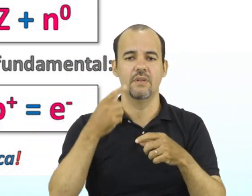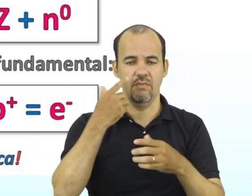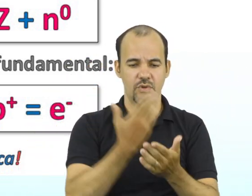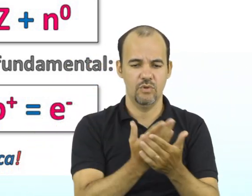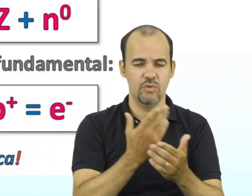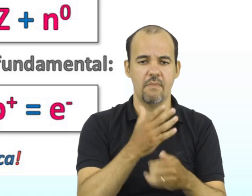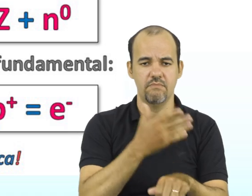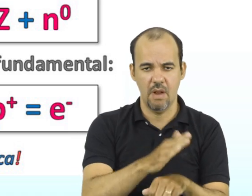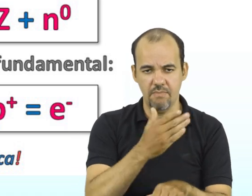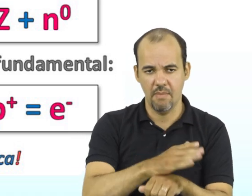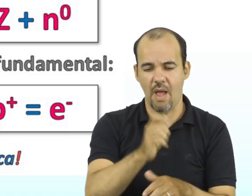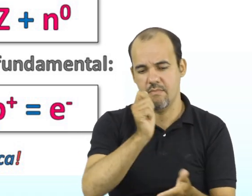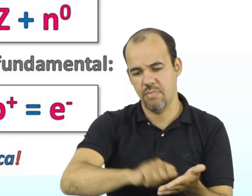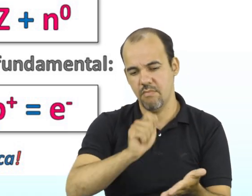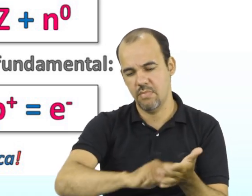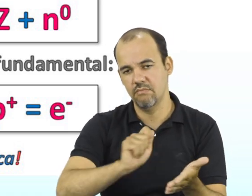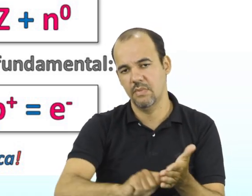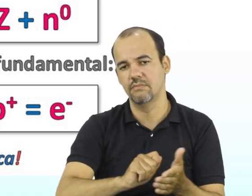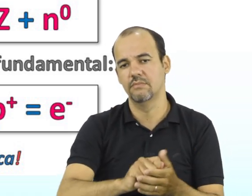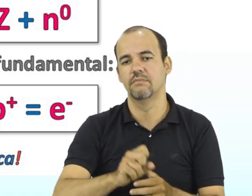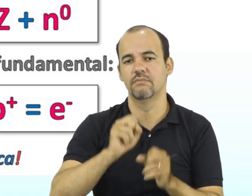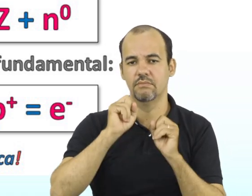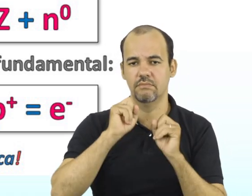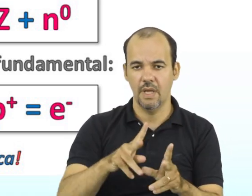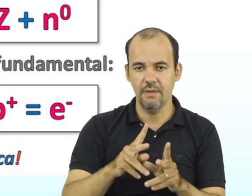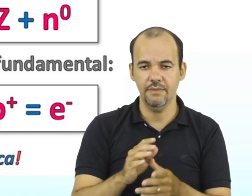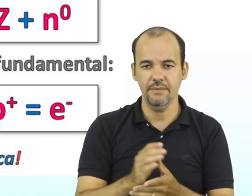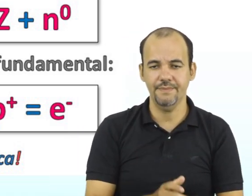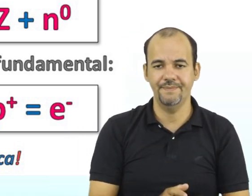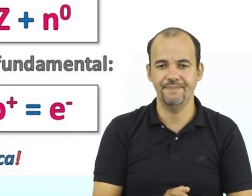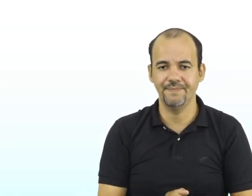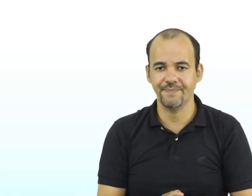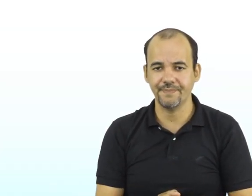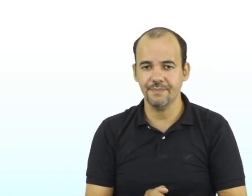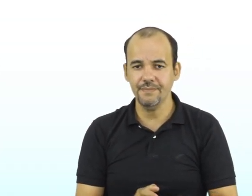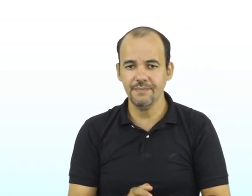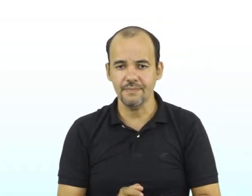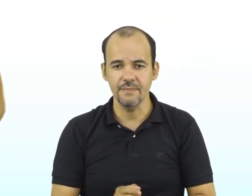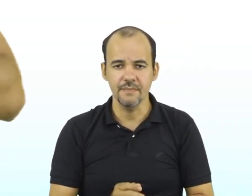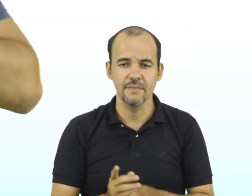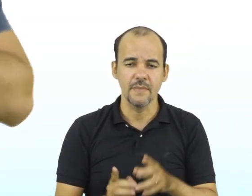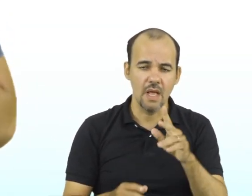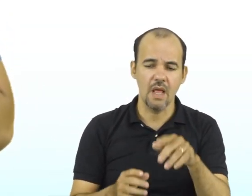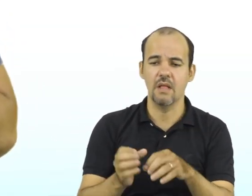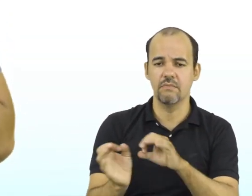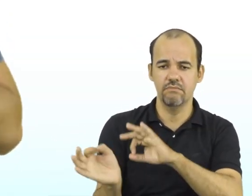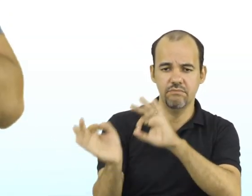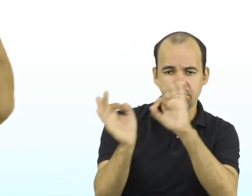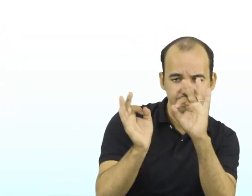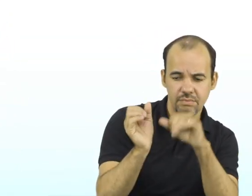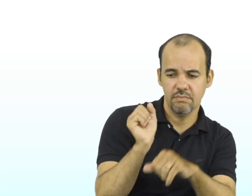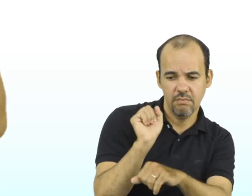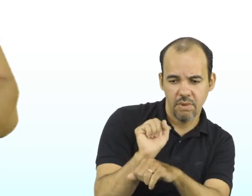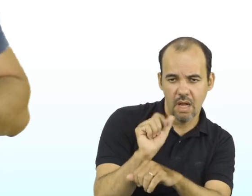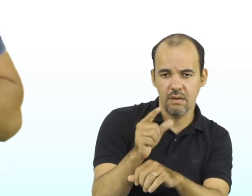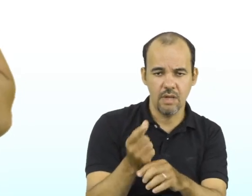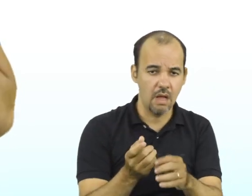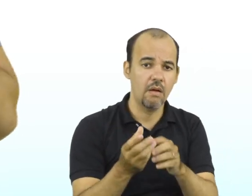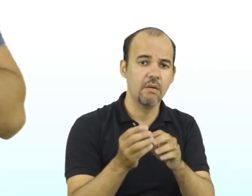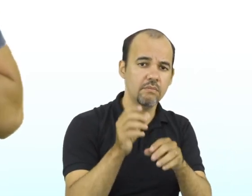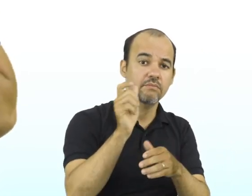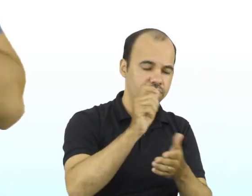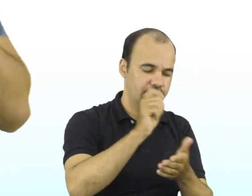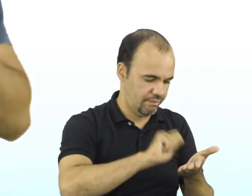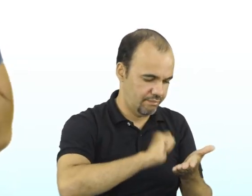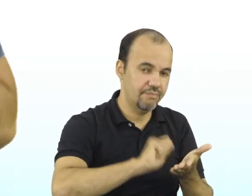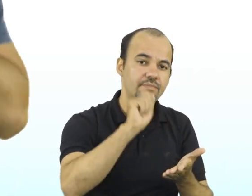vai estudar. Vai fazer questões também, tá bom? Sempre vai fazer assim, para um pouquinho, tira um print, faz a anotação, tá